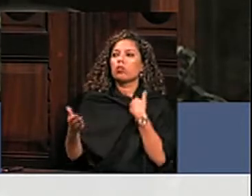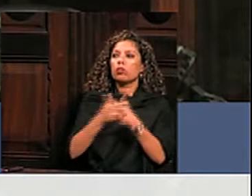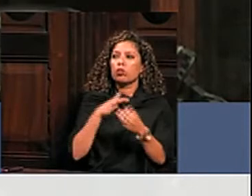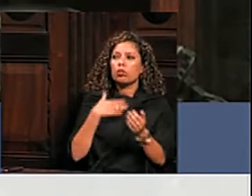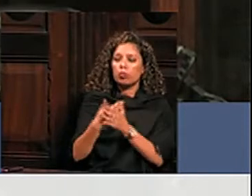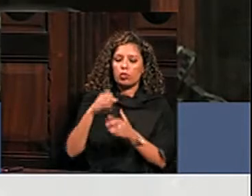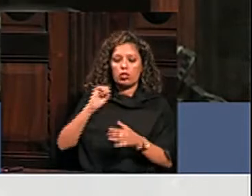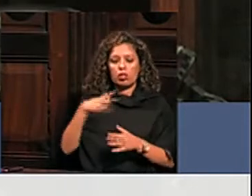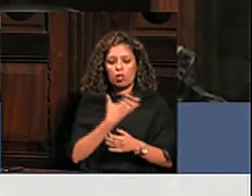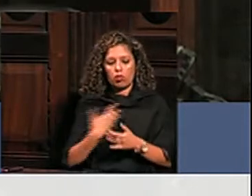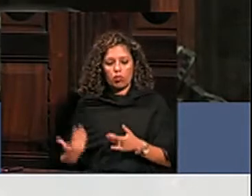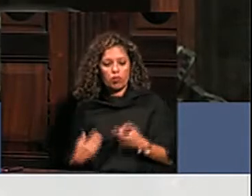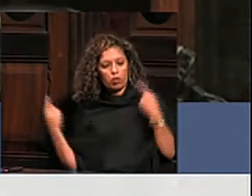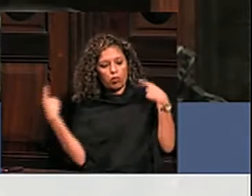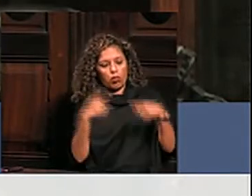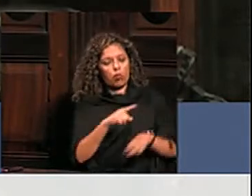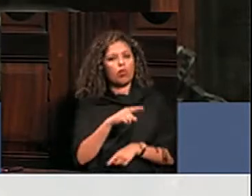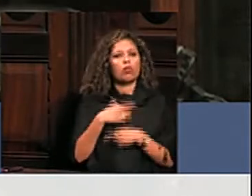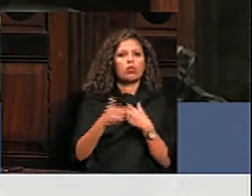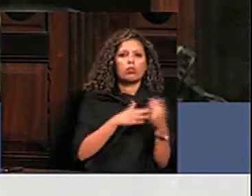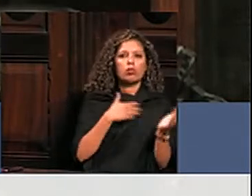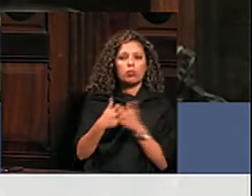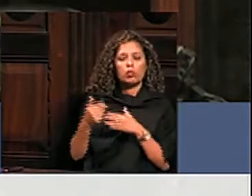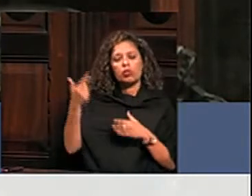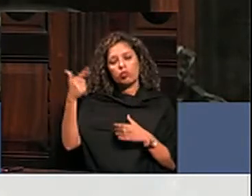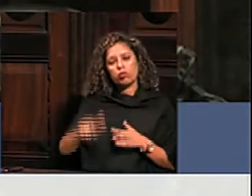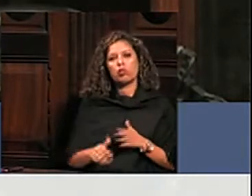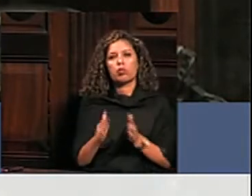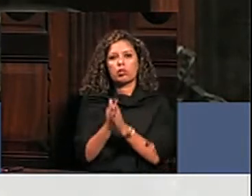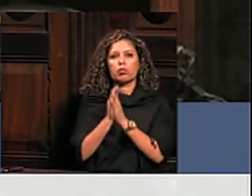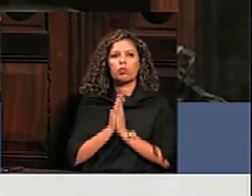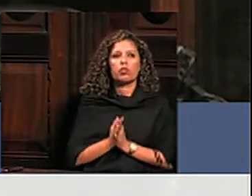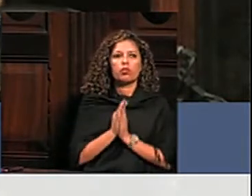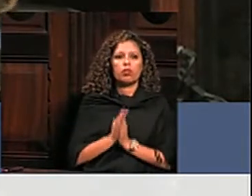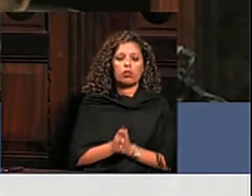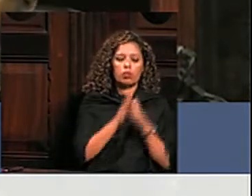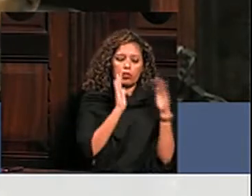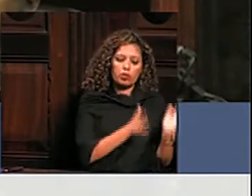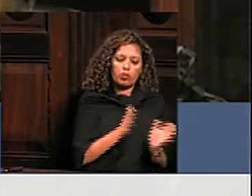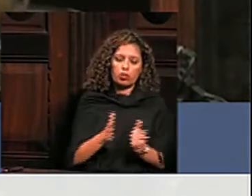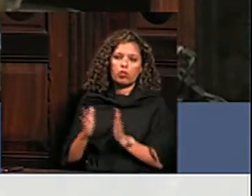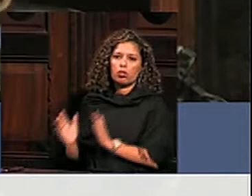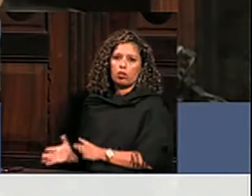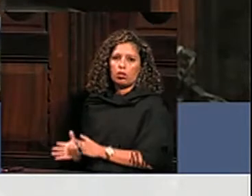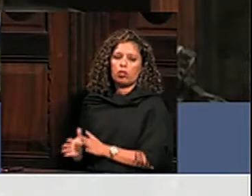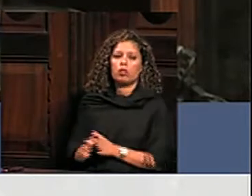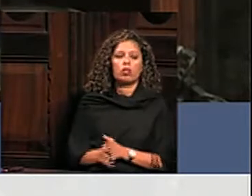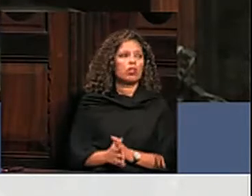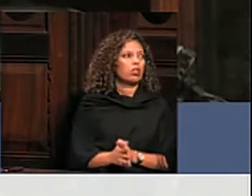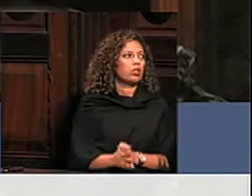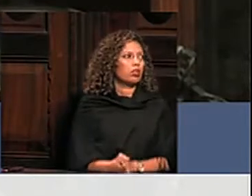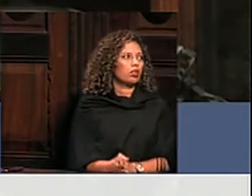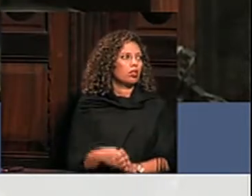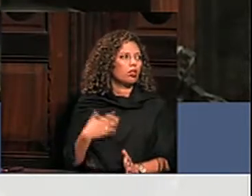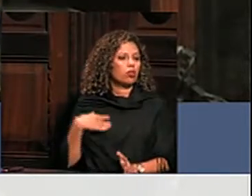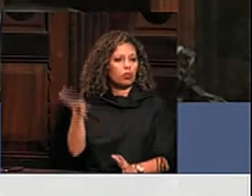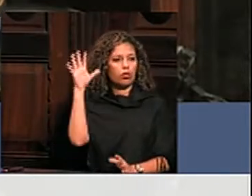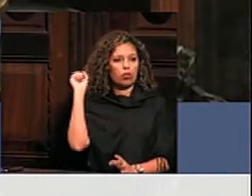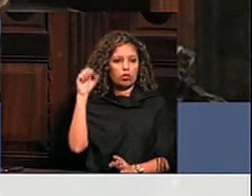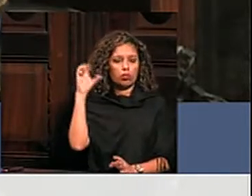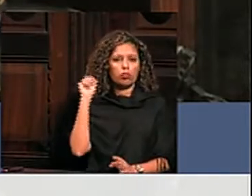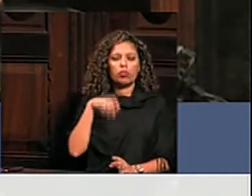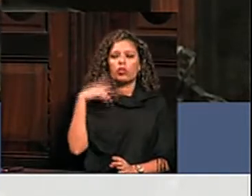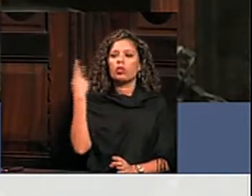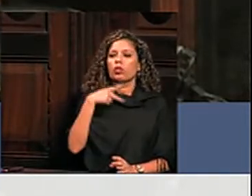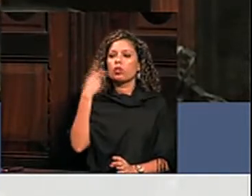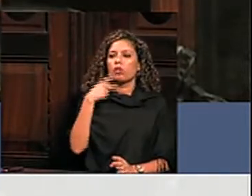governo, de base, de oposição. Então, mais uma vez, e por último, o último apelo à Vossa Excelência. Eu vou ouvir o deputado Pedro Fernandes, depois vamos